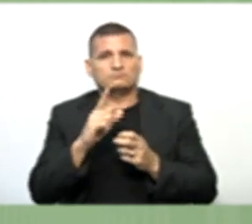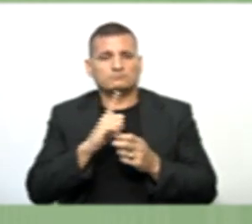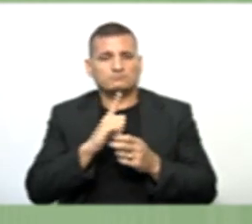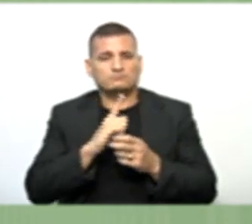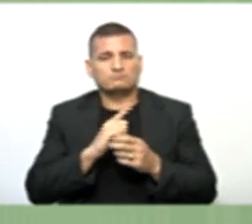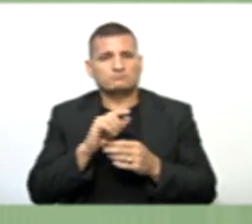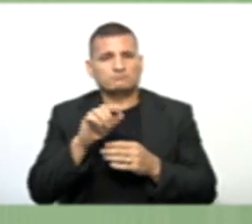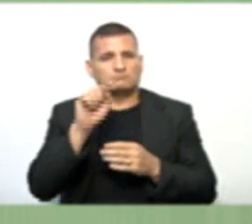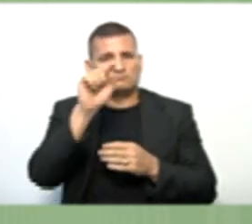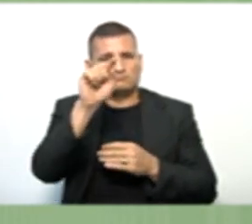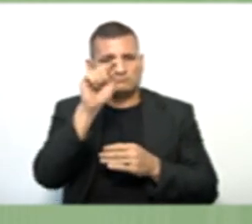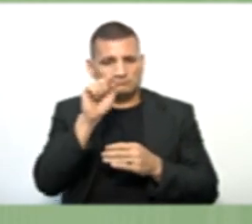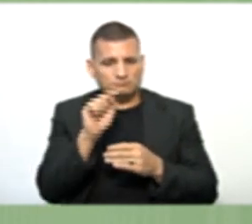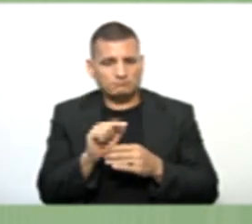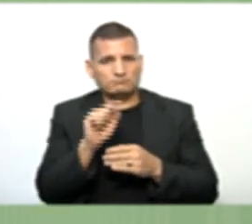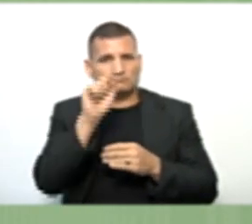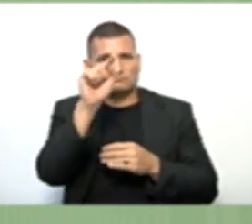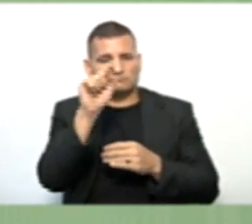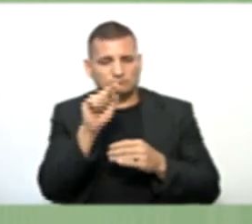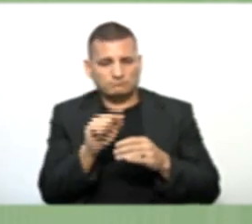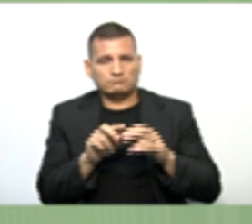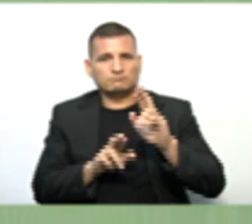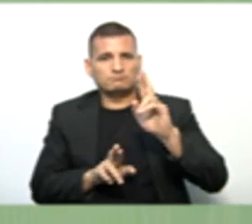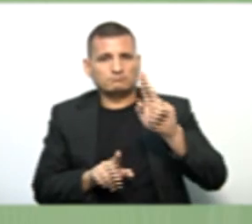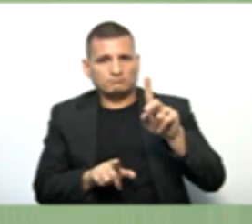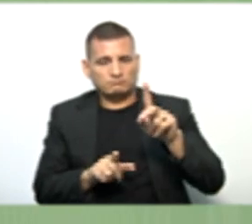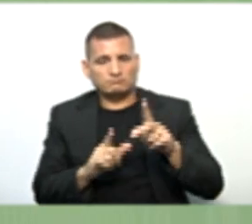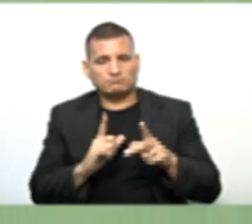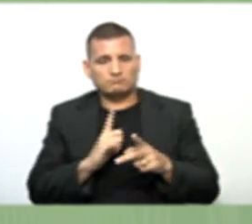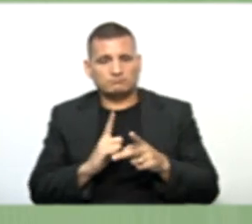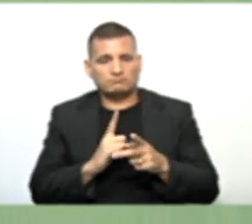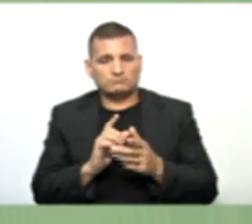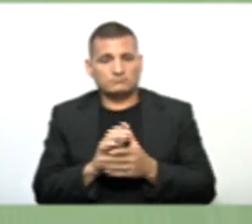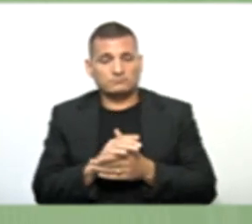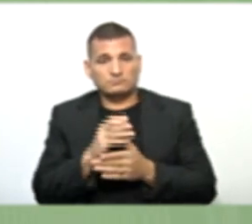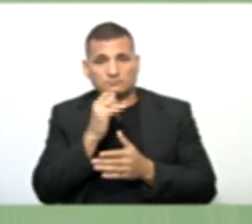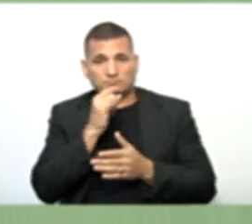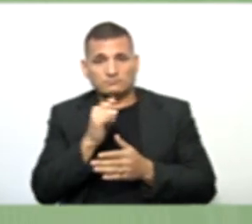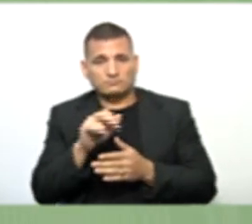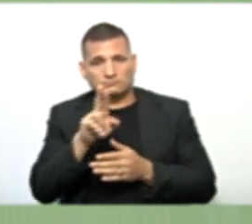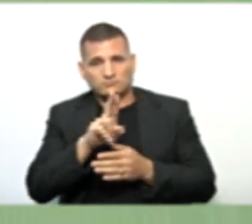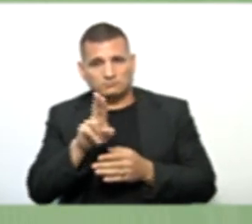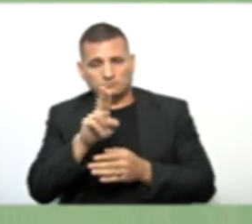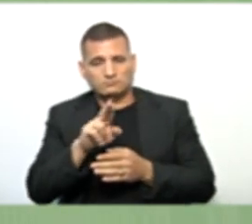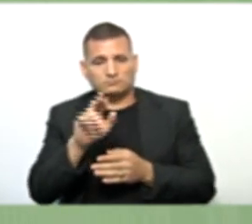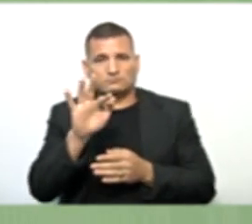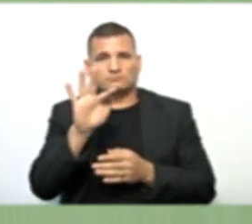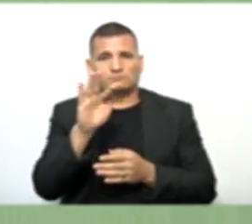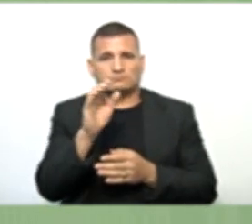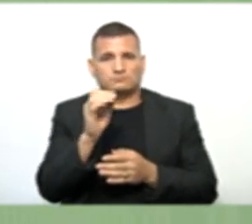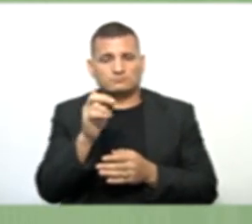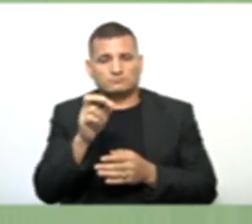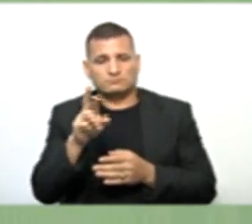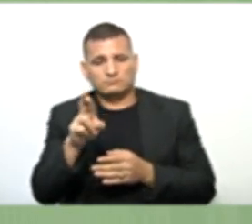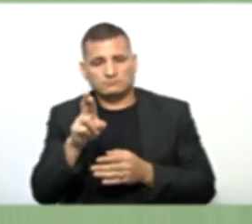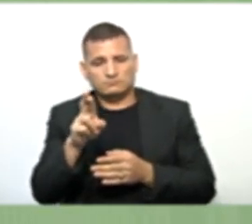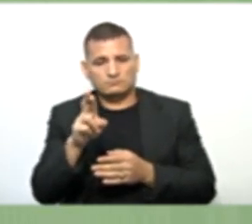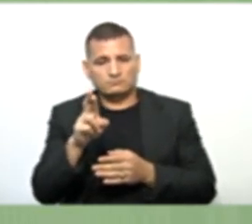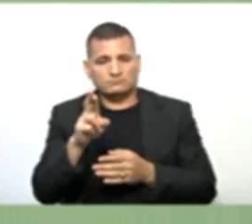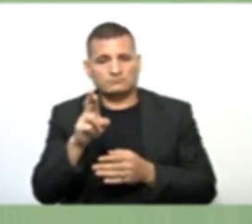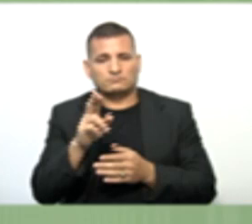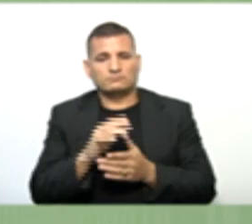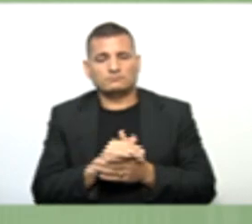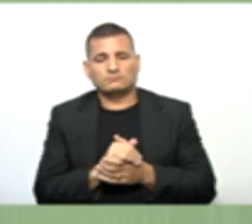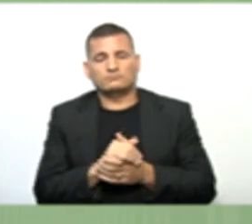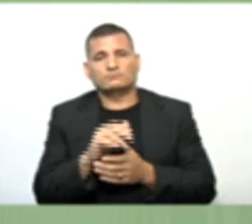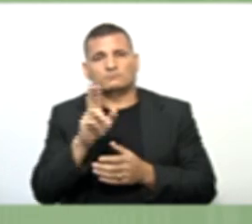em cada comando diferente. Quando eu utilizo o comando for, se eu fosse utilizar o comando for, eu usaria